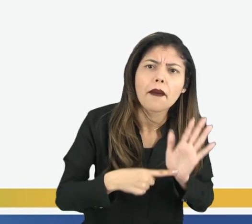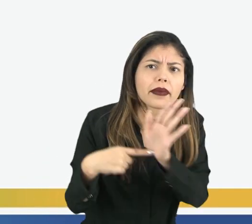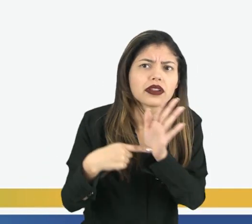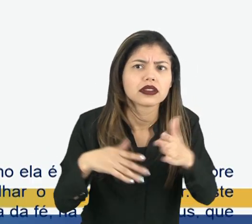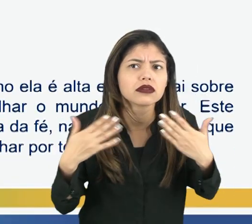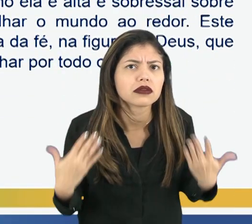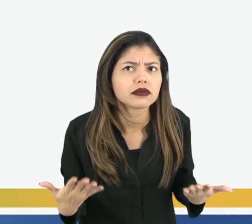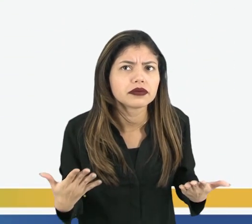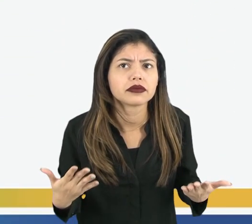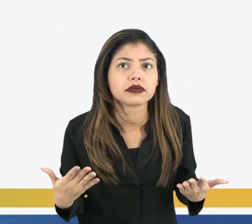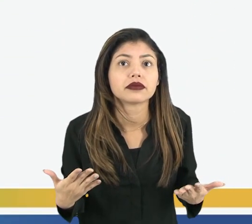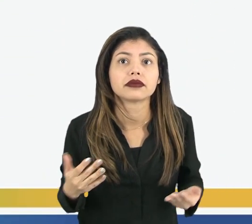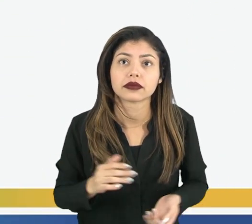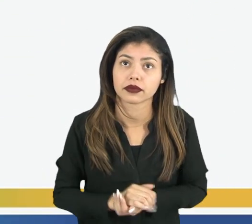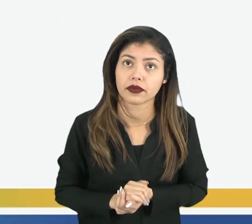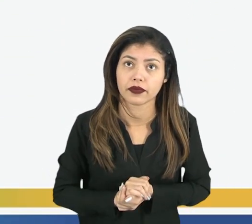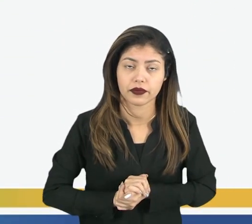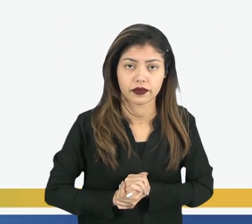representa?